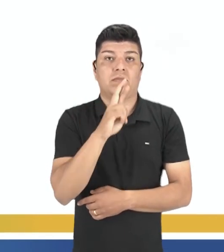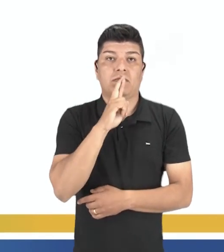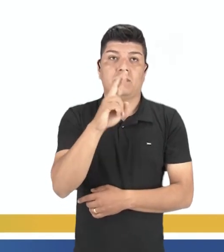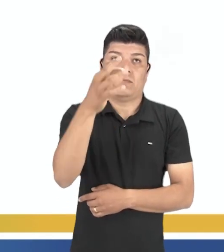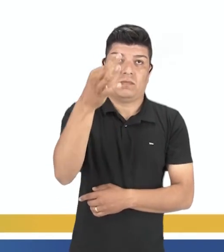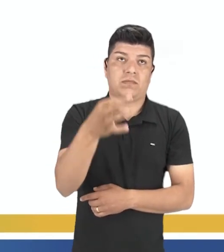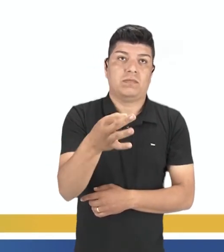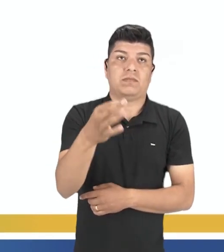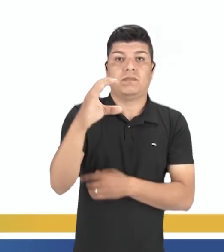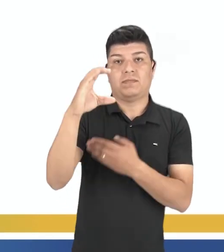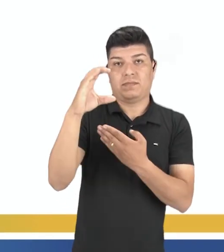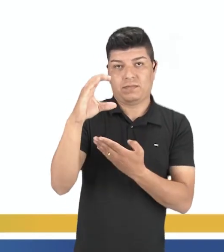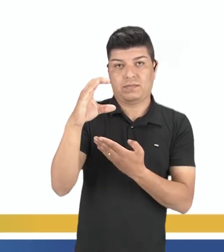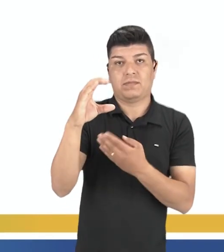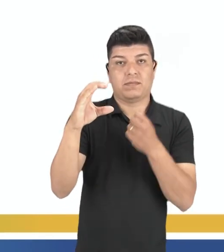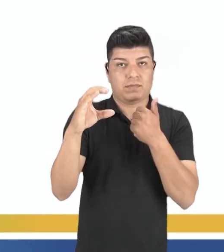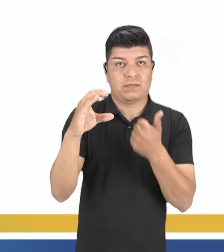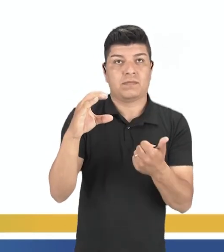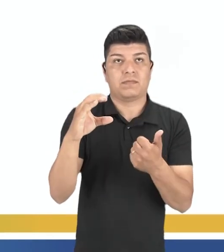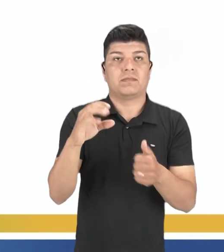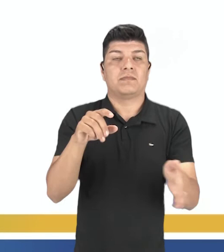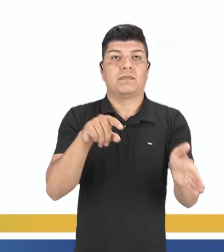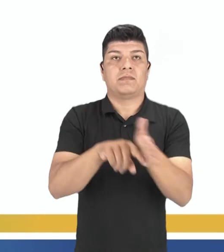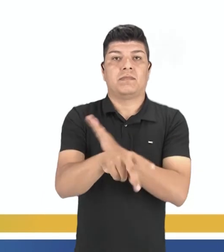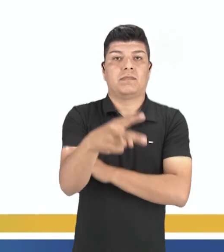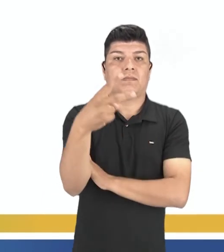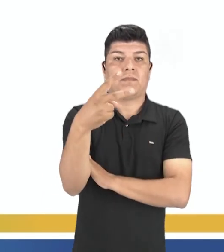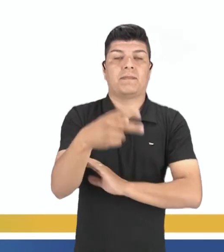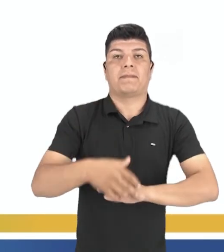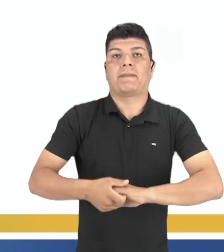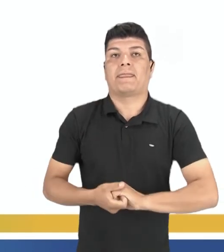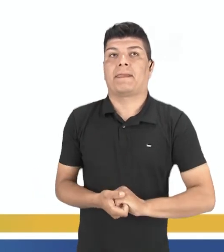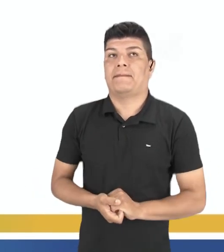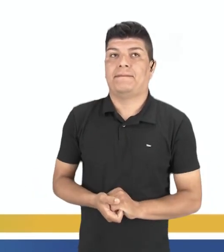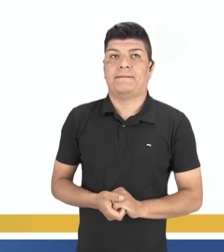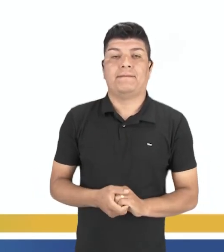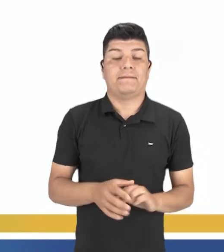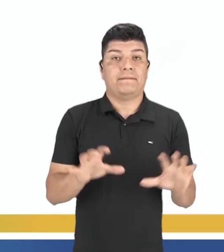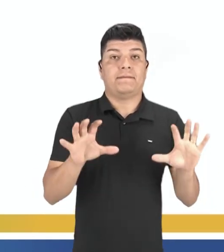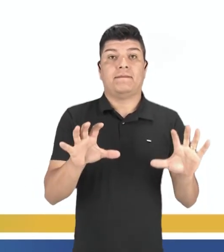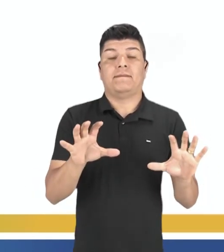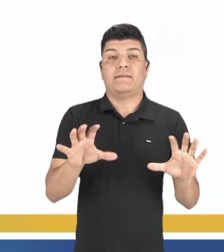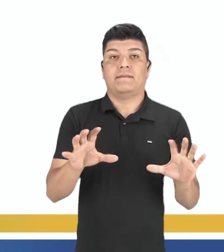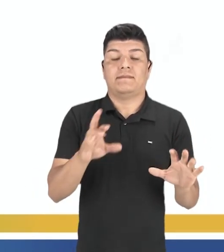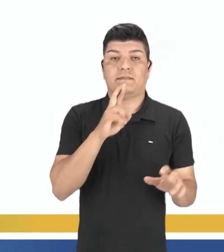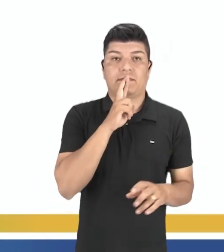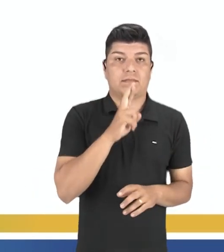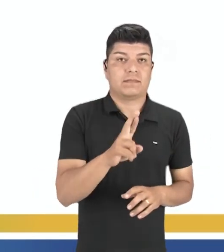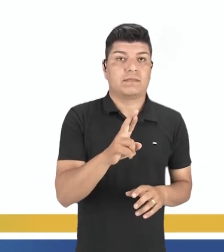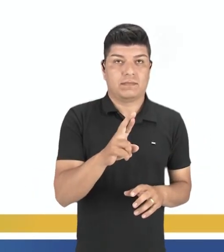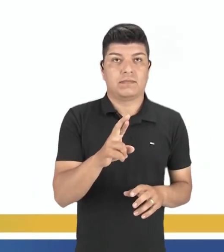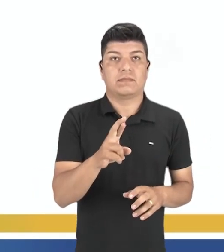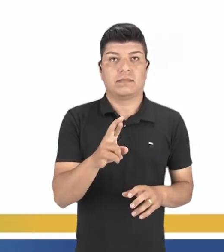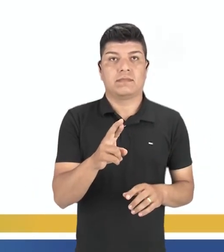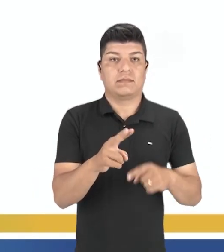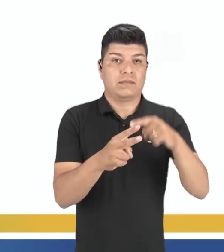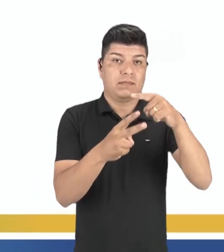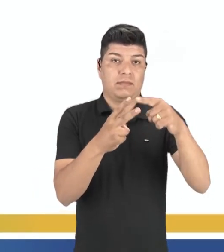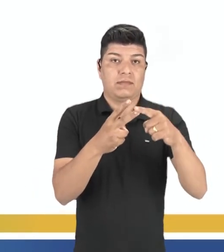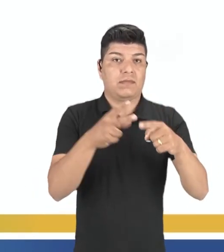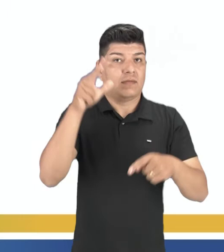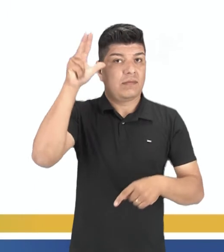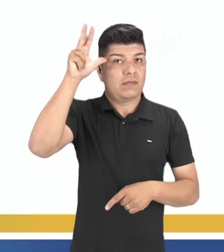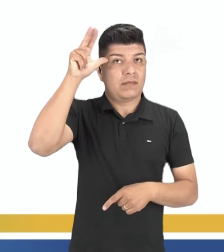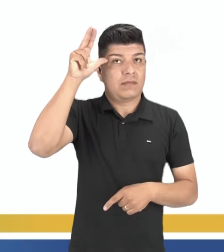C, tudo bem? Vamos à nossa segunda questão. Nesse caso aqui, ó, como resultado do cruzamento de dois